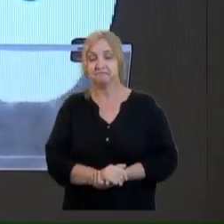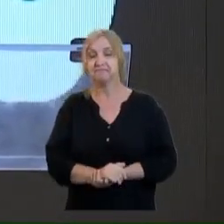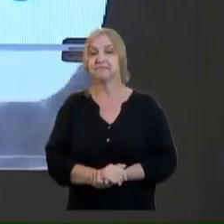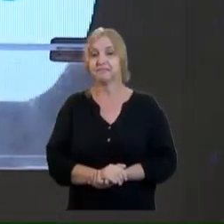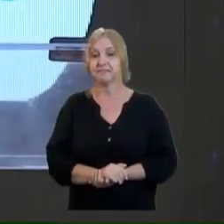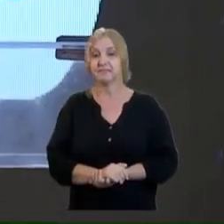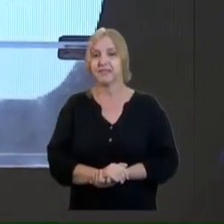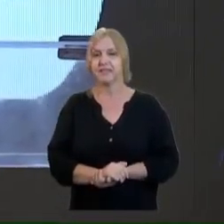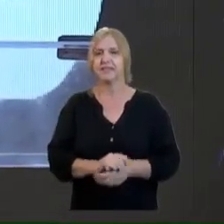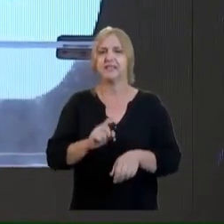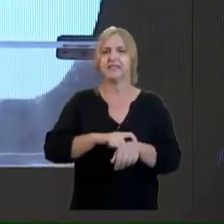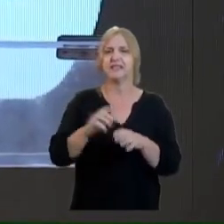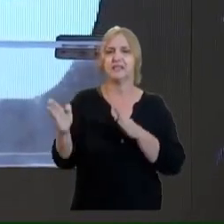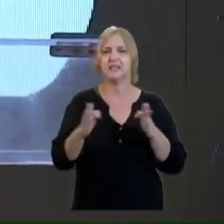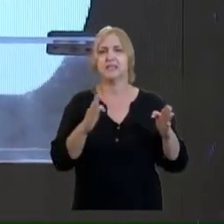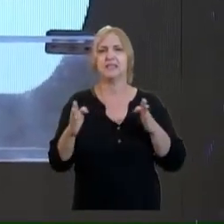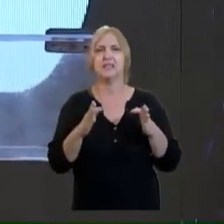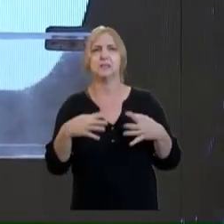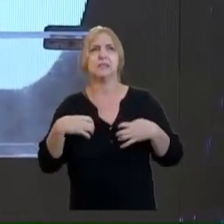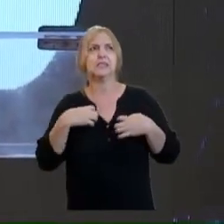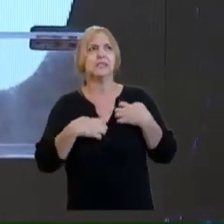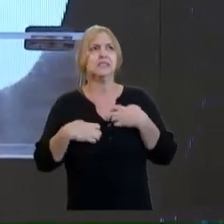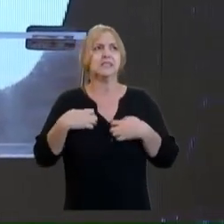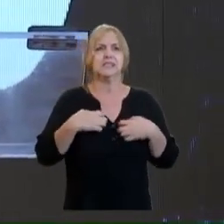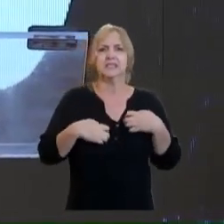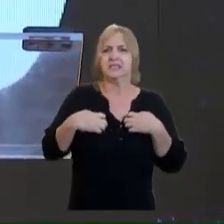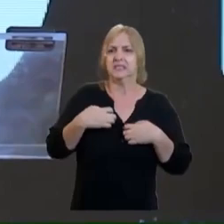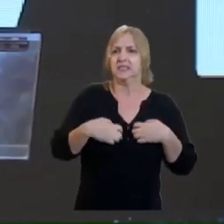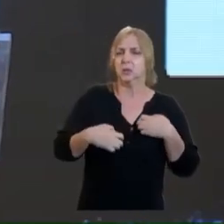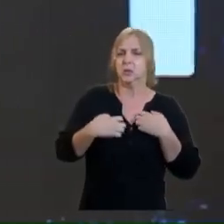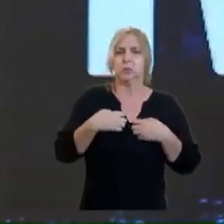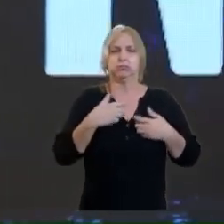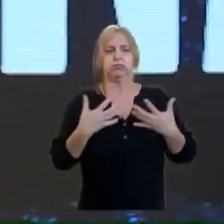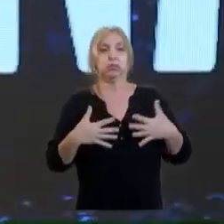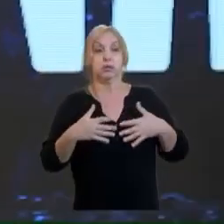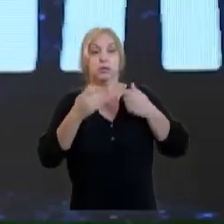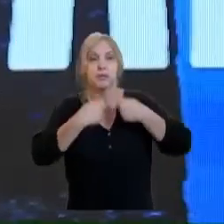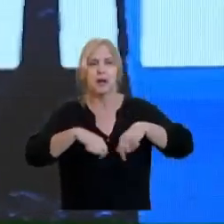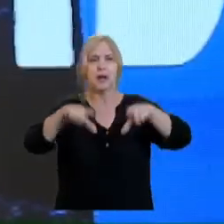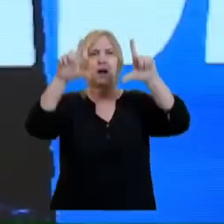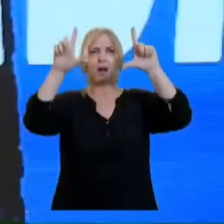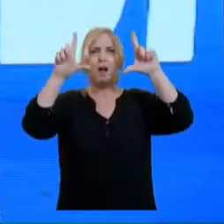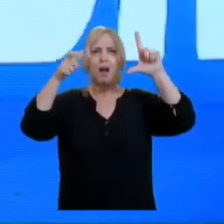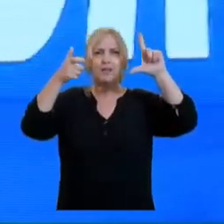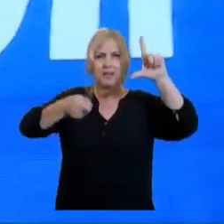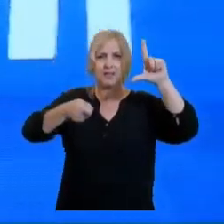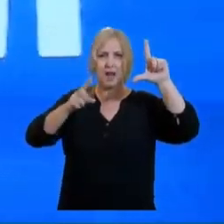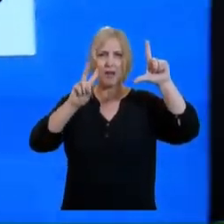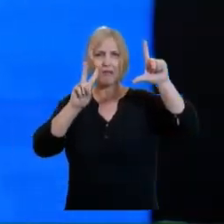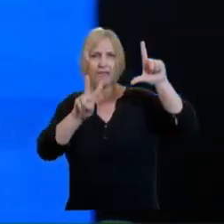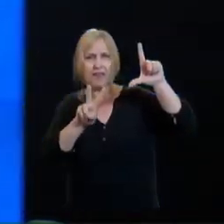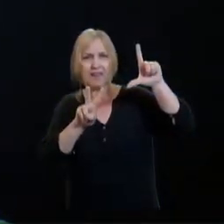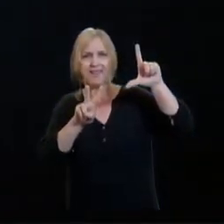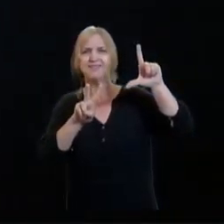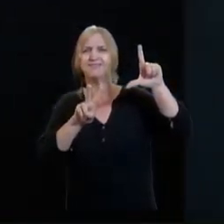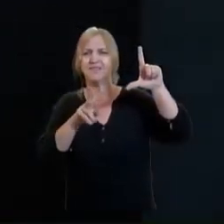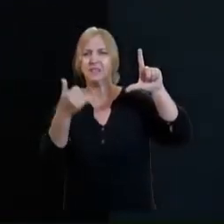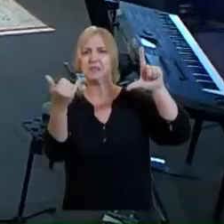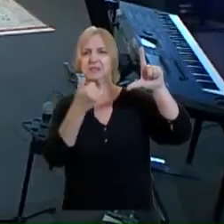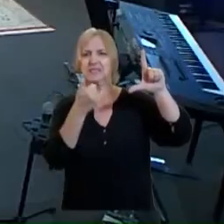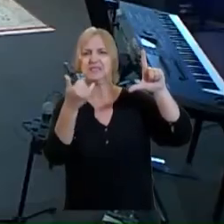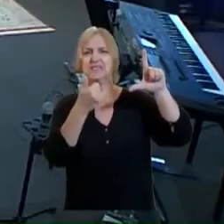Nessas horas de pressão, quando você muitas vezes, quando liga a TV e começa a trazer só